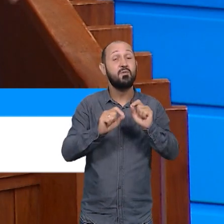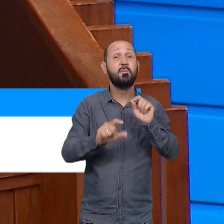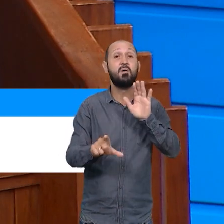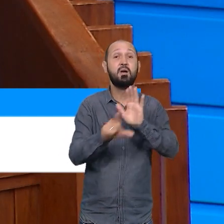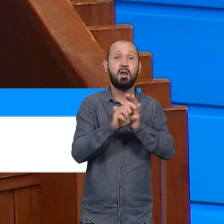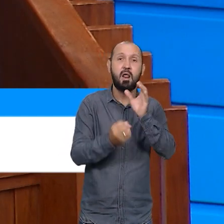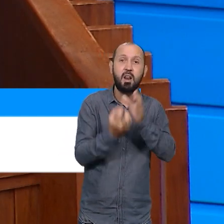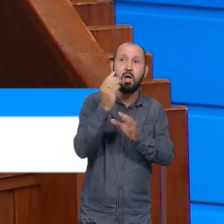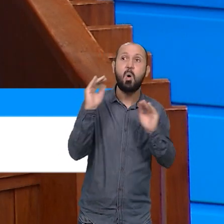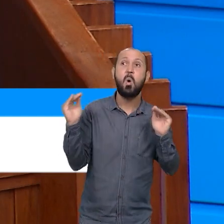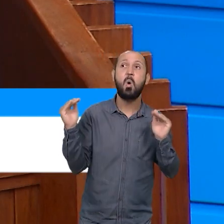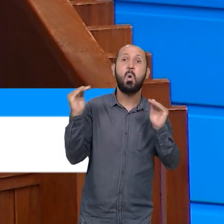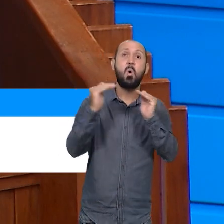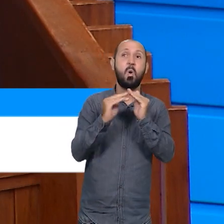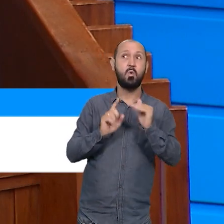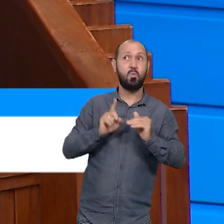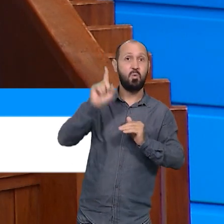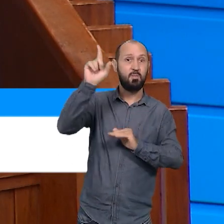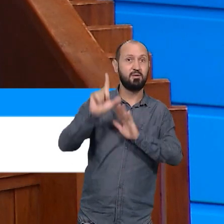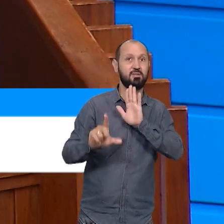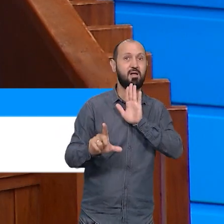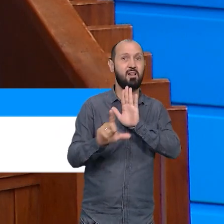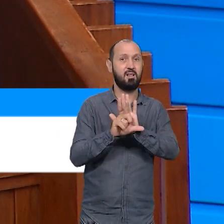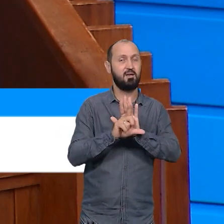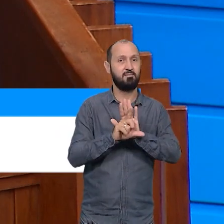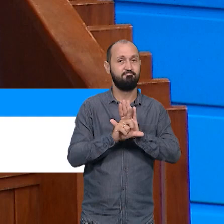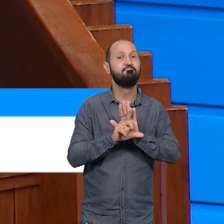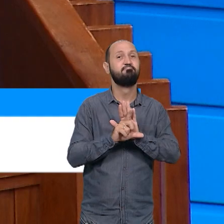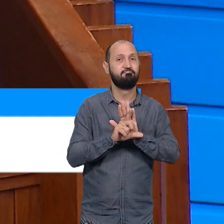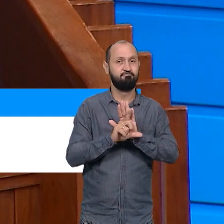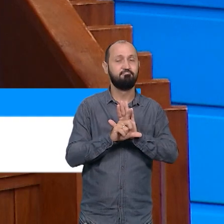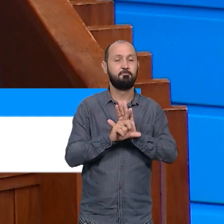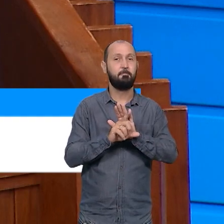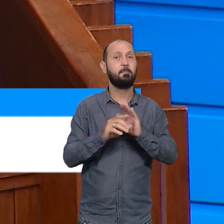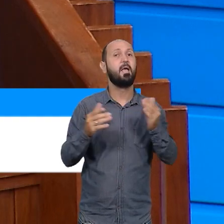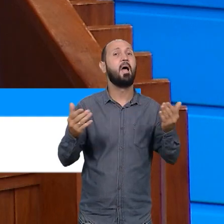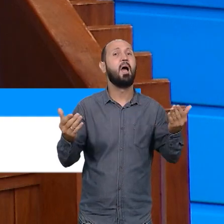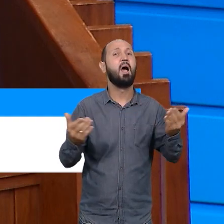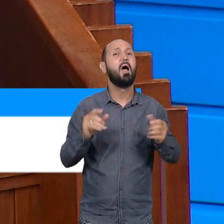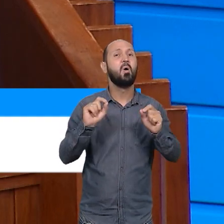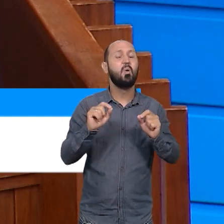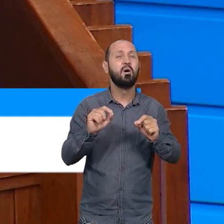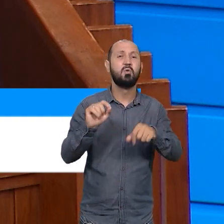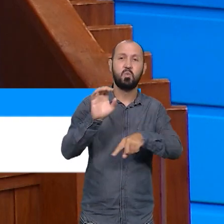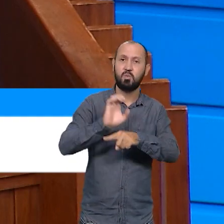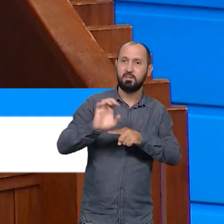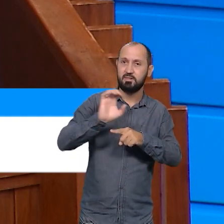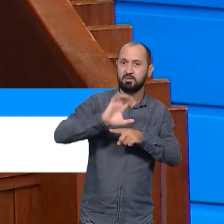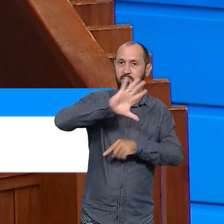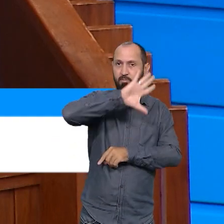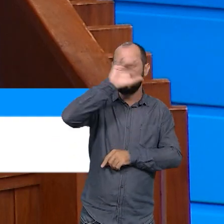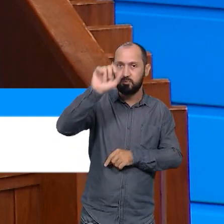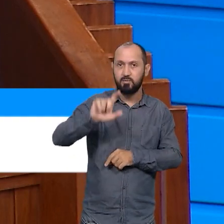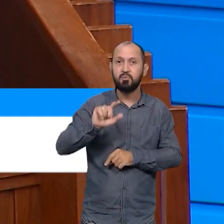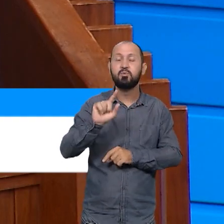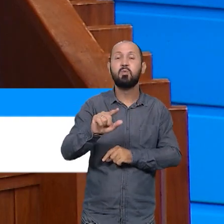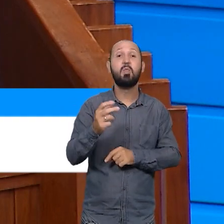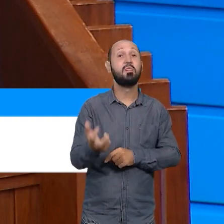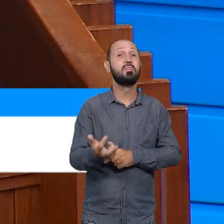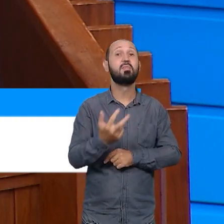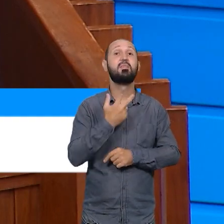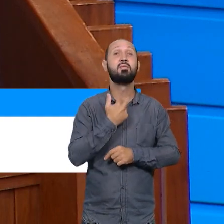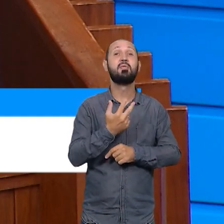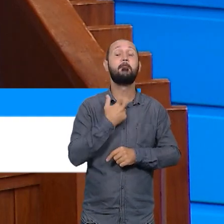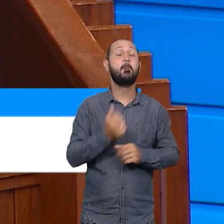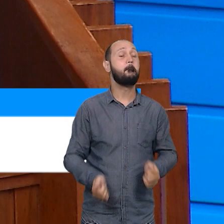Nós vamos legislar em conformidade com essa legislação maior. Agora, o Estado de Mato Grosso do